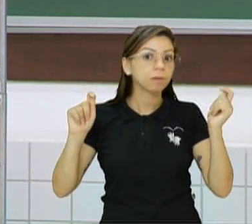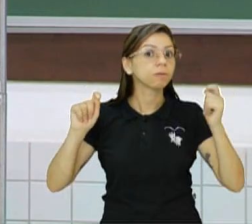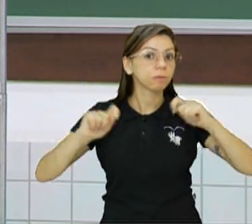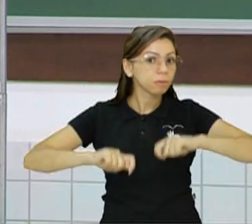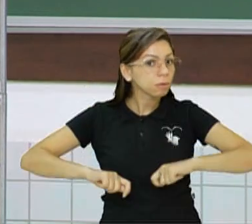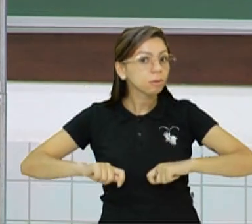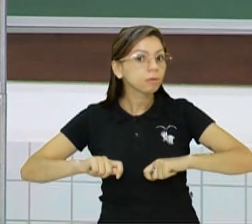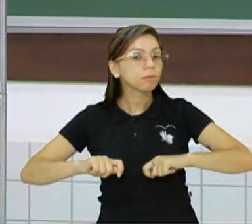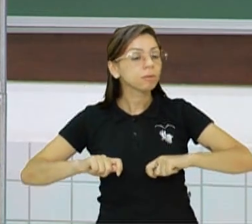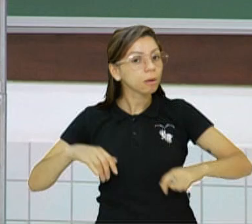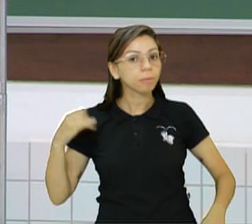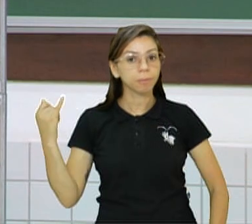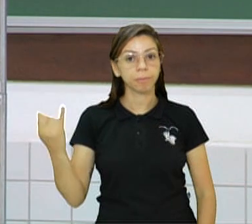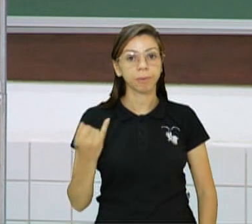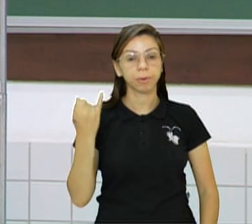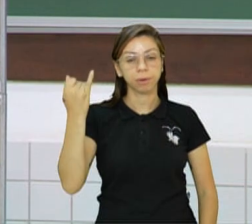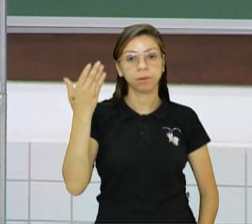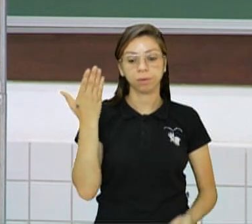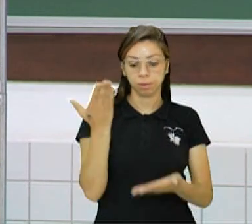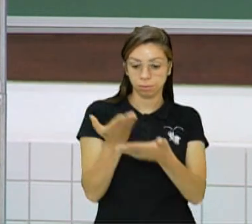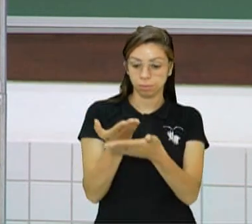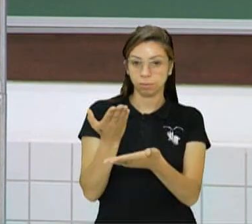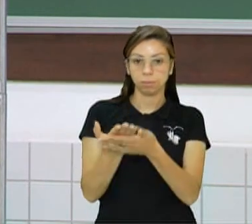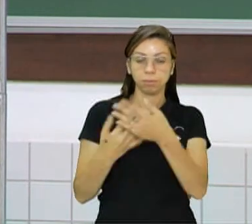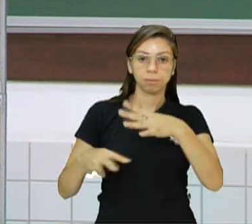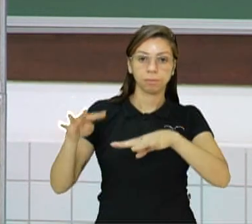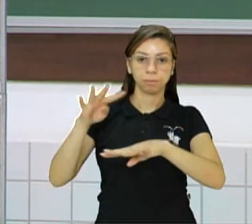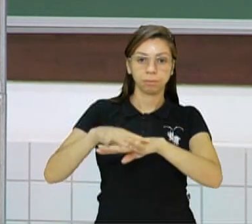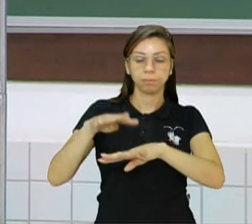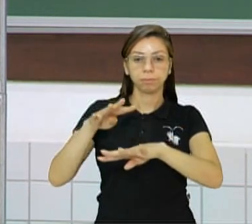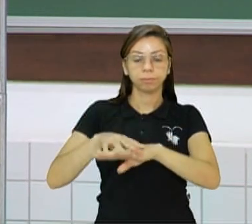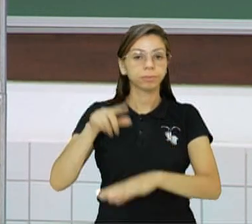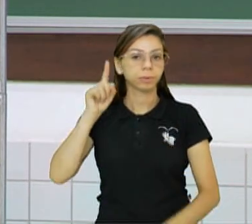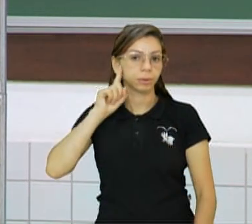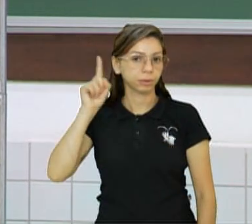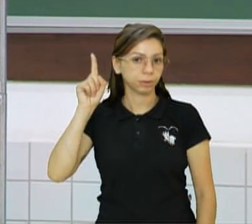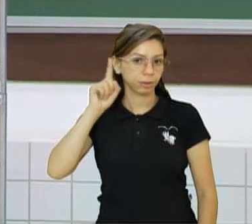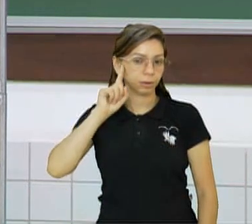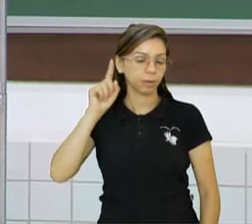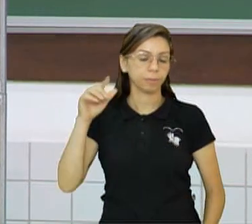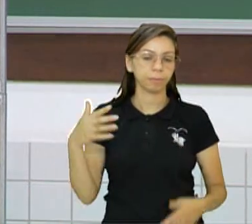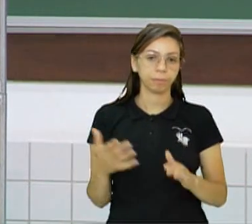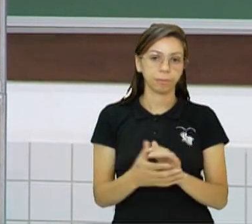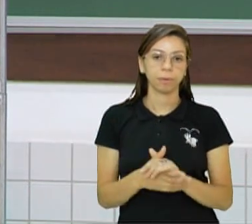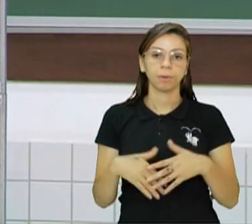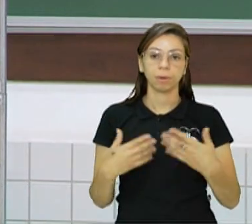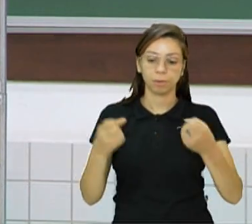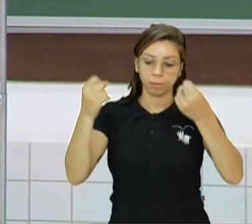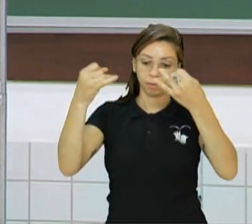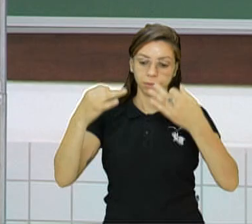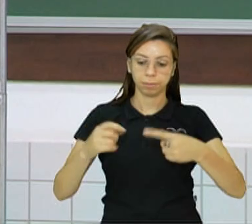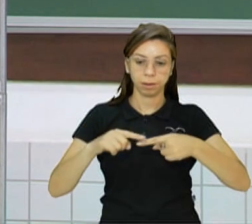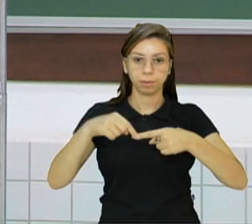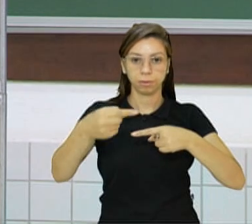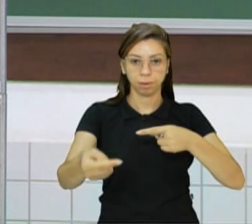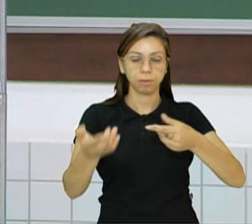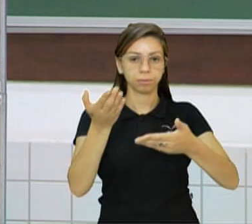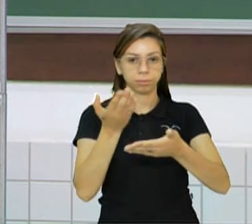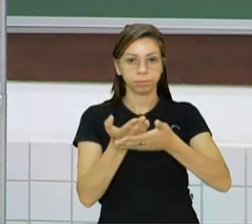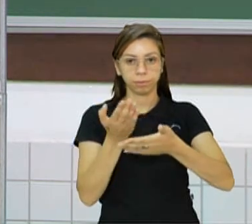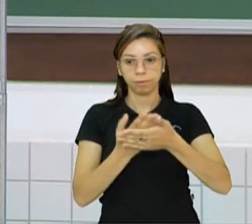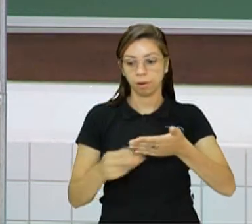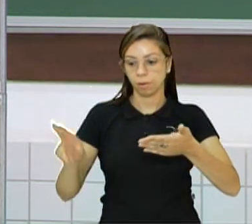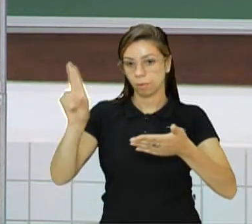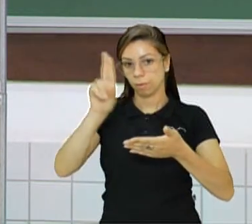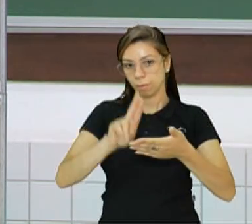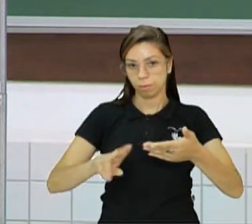hoje. A importância de estar estudando a matemática no nosso dia a dia. Então, eu expliquei que na aula que vem nós vamos usar esses